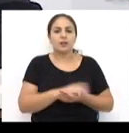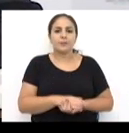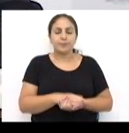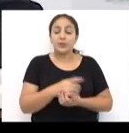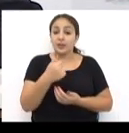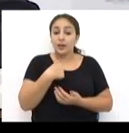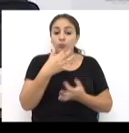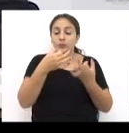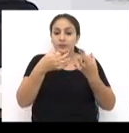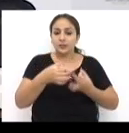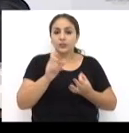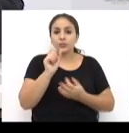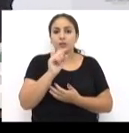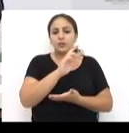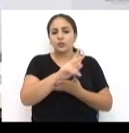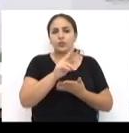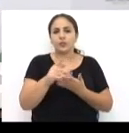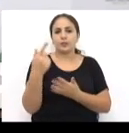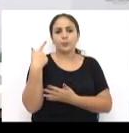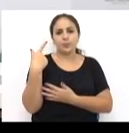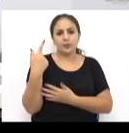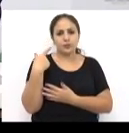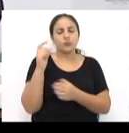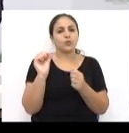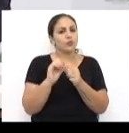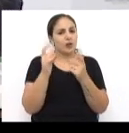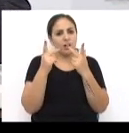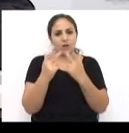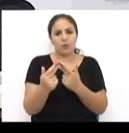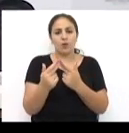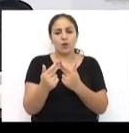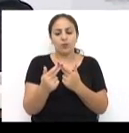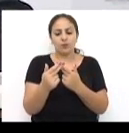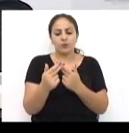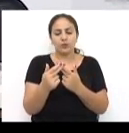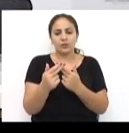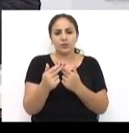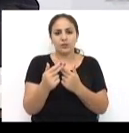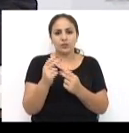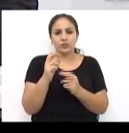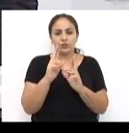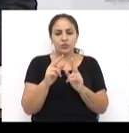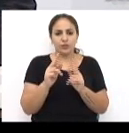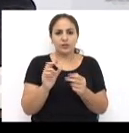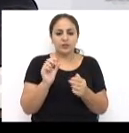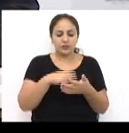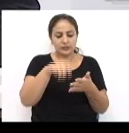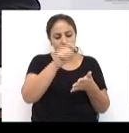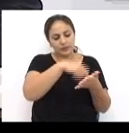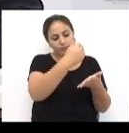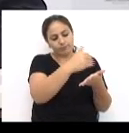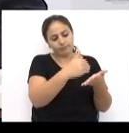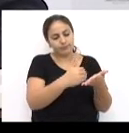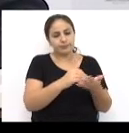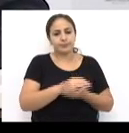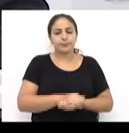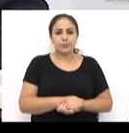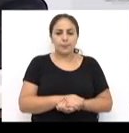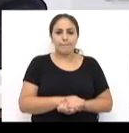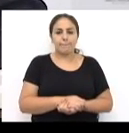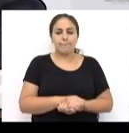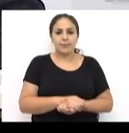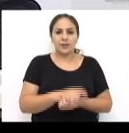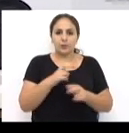PCdoB e tenho certeza que várias bancadas também o farão, assim como as várias bancadas assinaram o seu requerimento da moção.